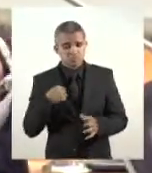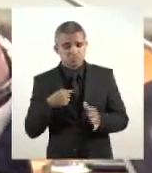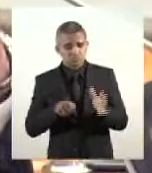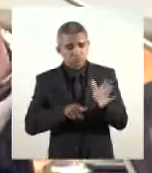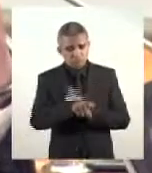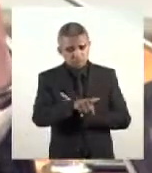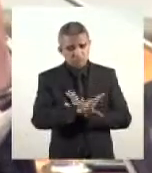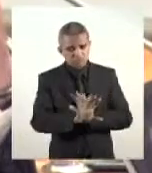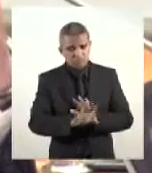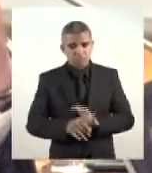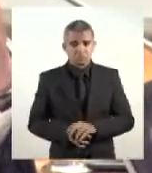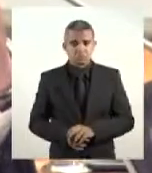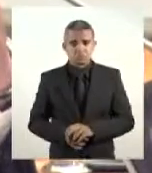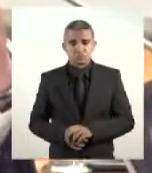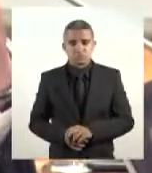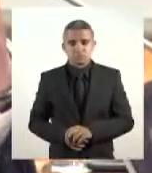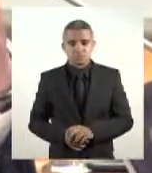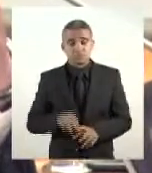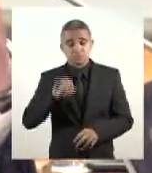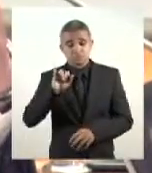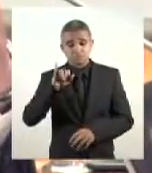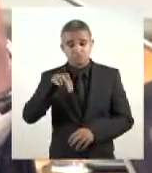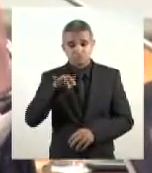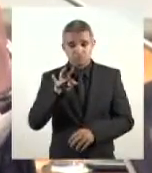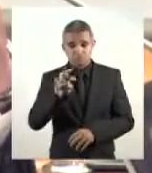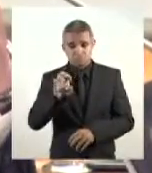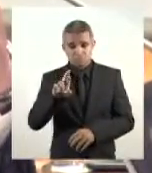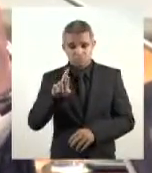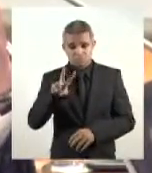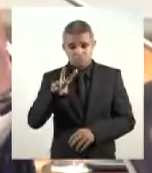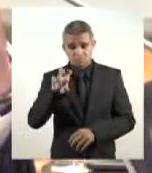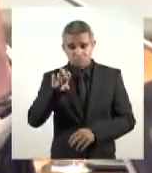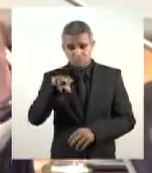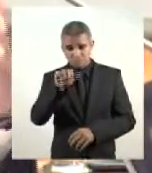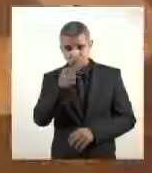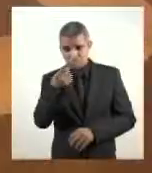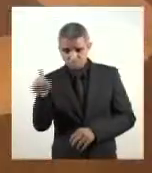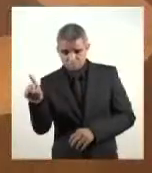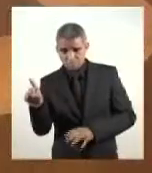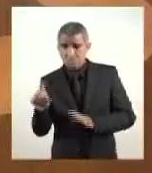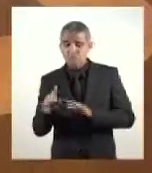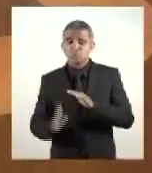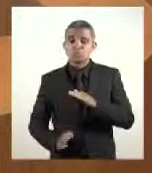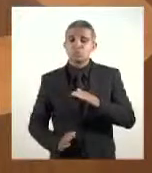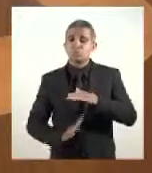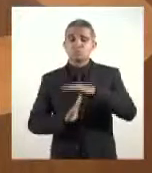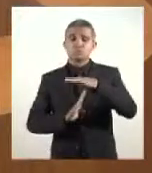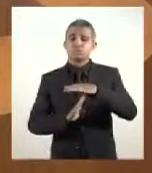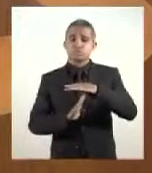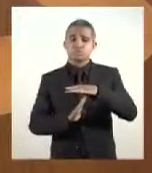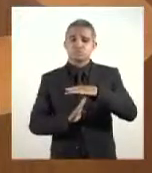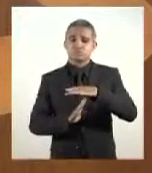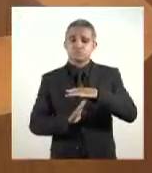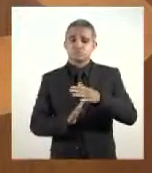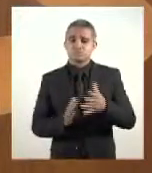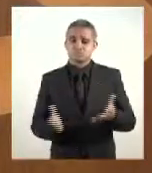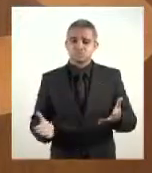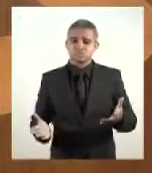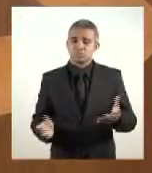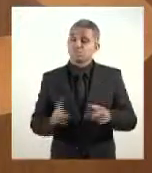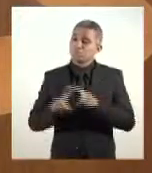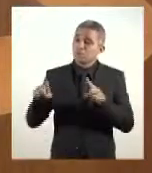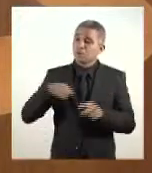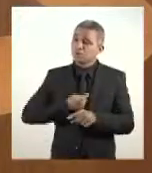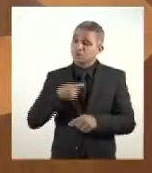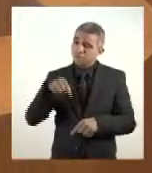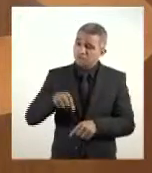isso? Porque eu entendo que a intervenção seria o último grau a ser perseguido, até porque trata de afastamento. Mas nós estamos vivendo no momento, aqui no